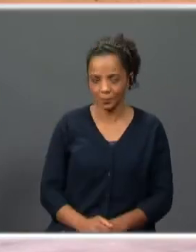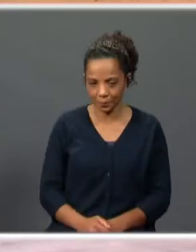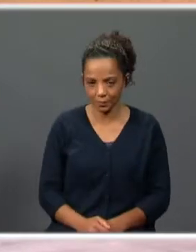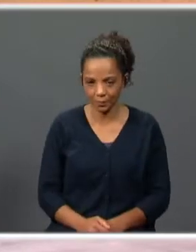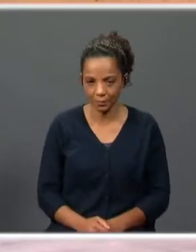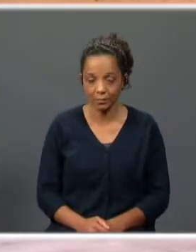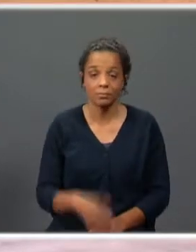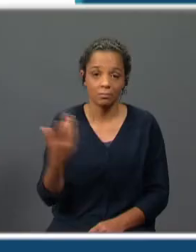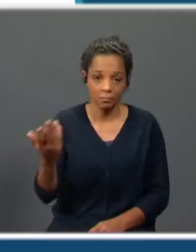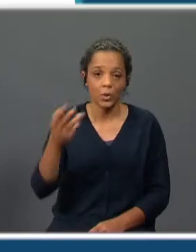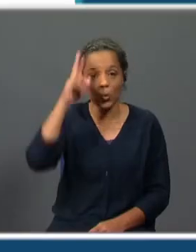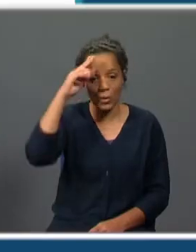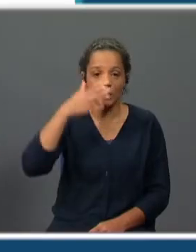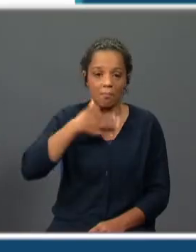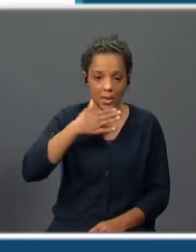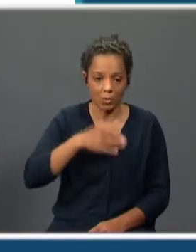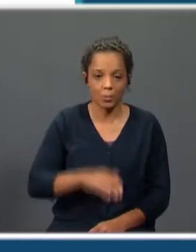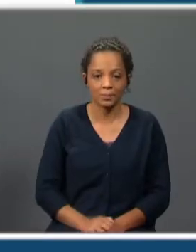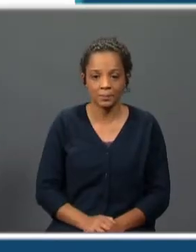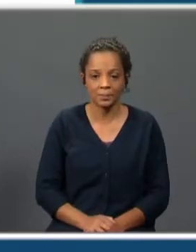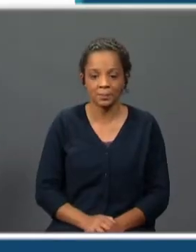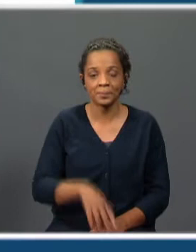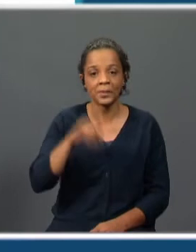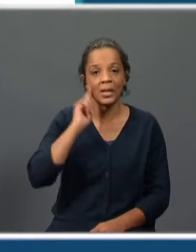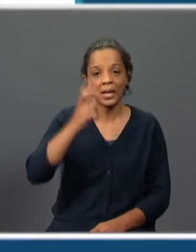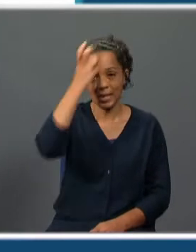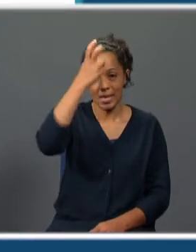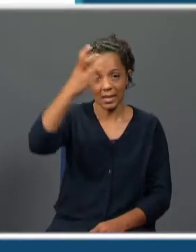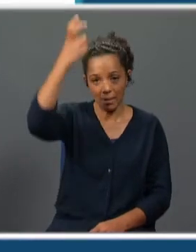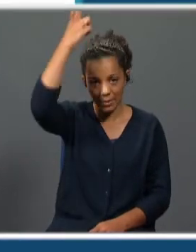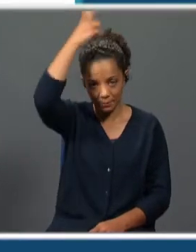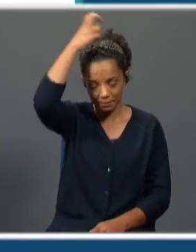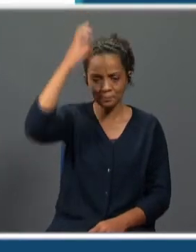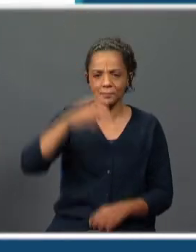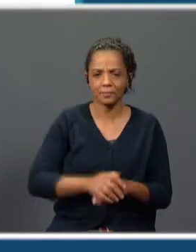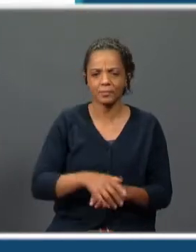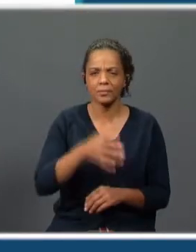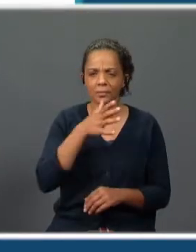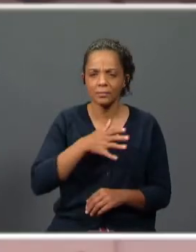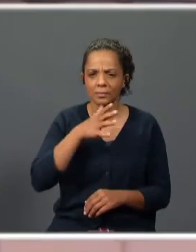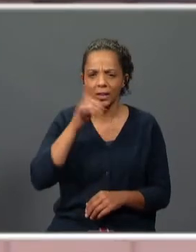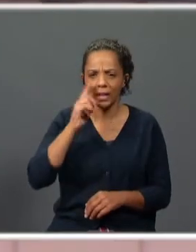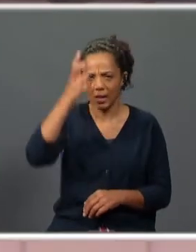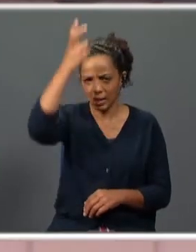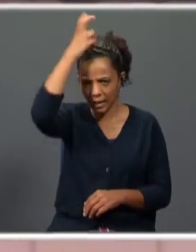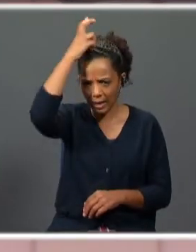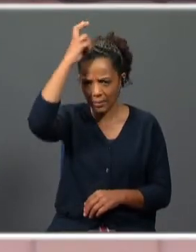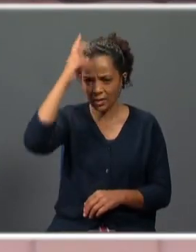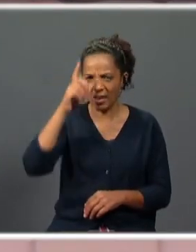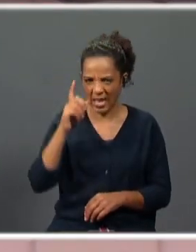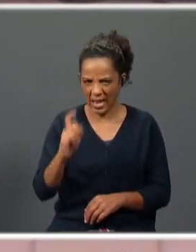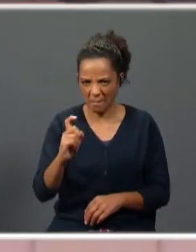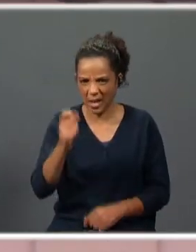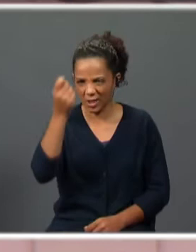O Coelhinho Branco e a Cabra Cabrês. Diga-me uma coisa, a cabra seria o quê? A vilã